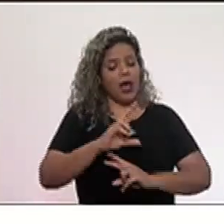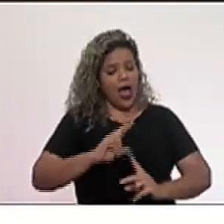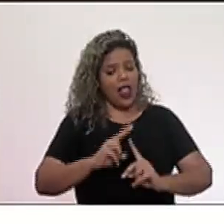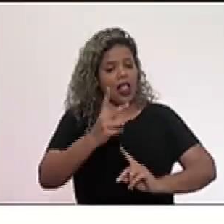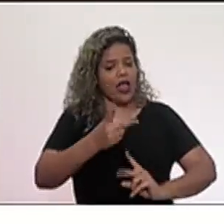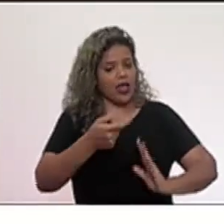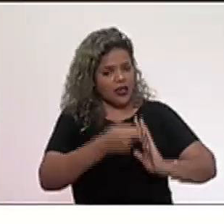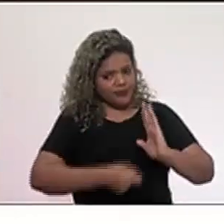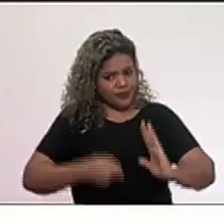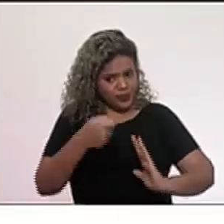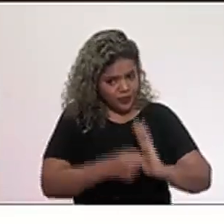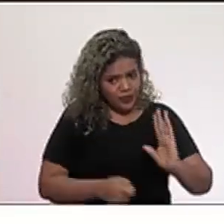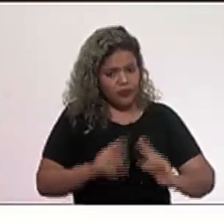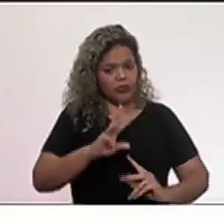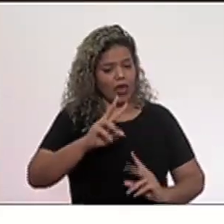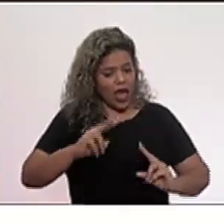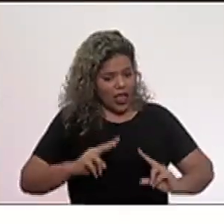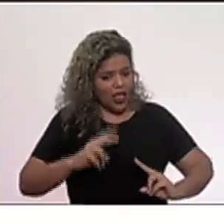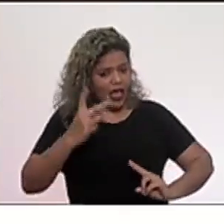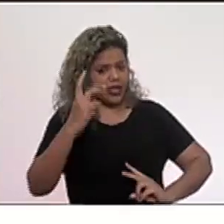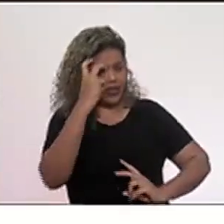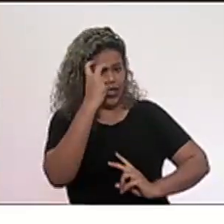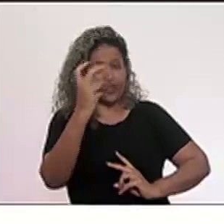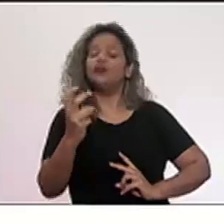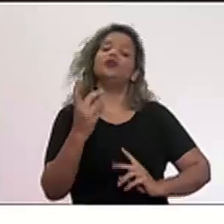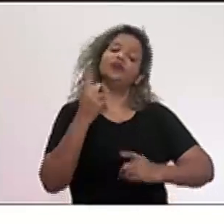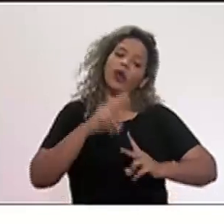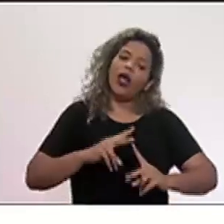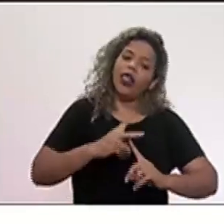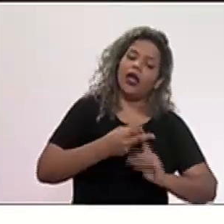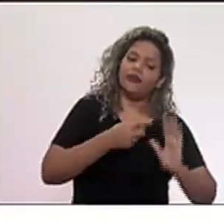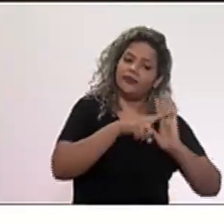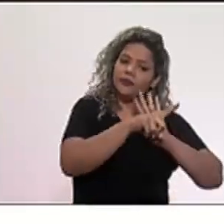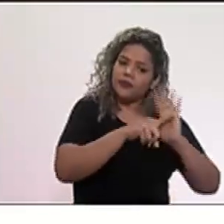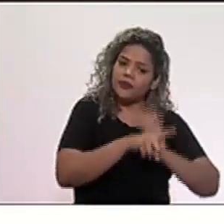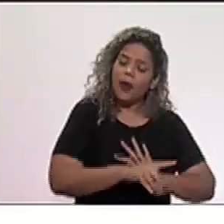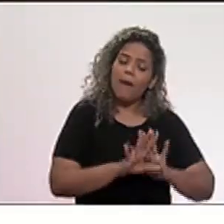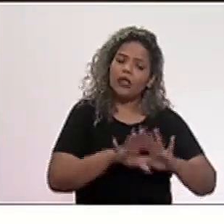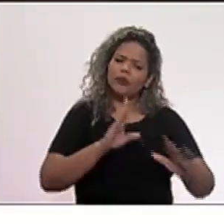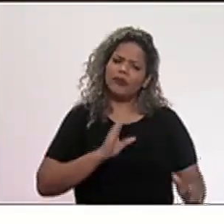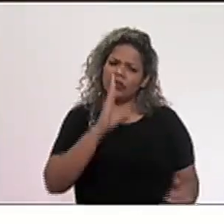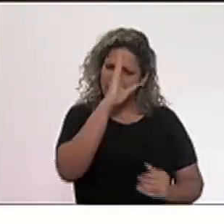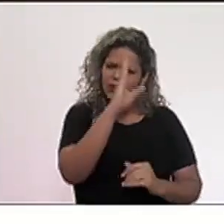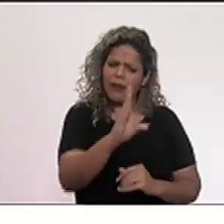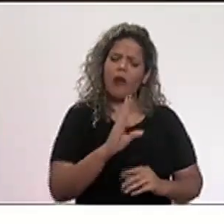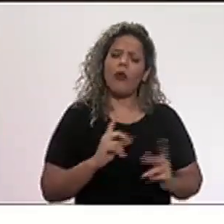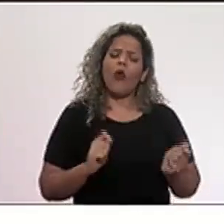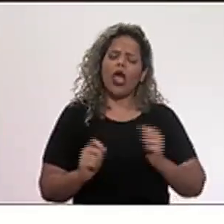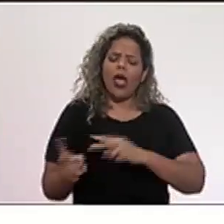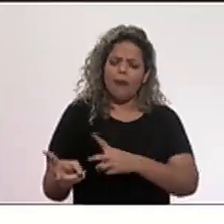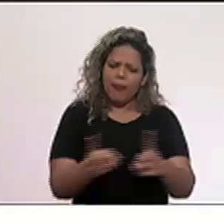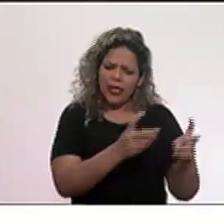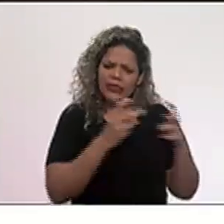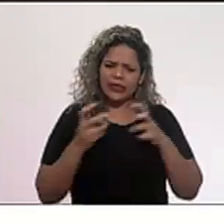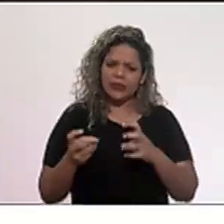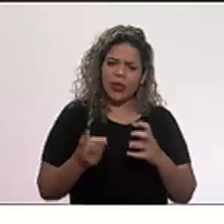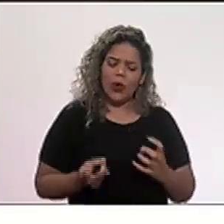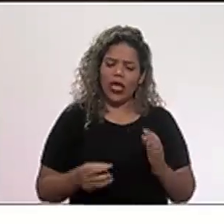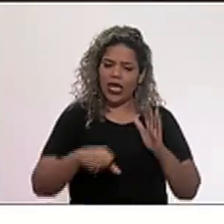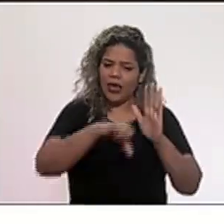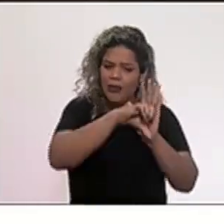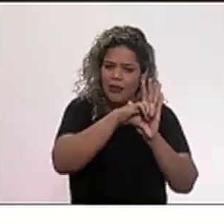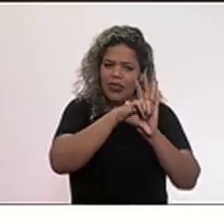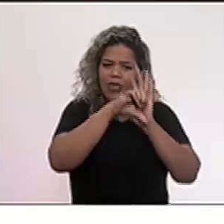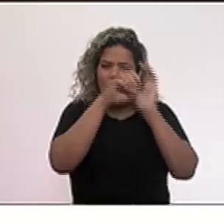do enfrentamento, além da polícia de inteligência, além da investigação, mas principalmente de uma persecução criminal